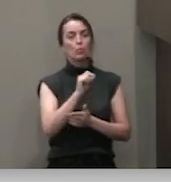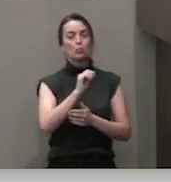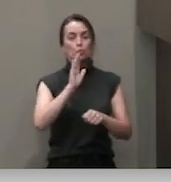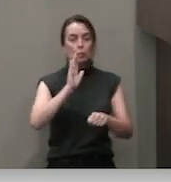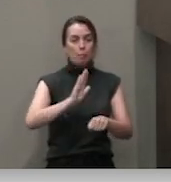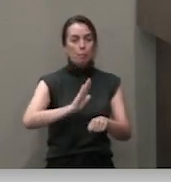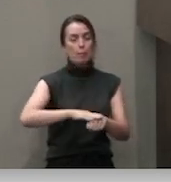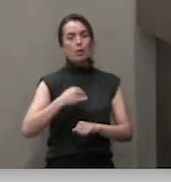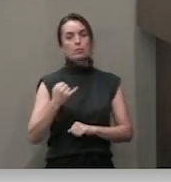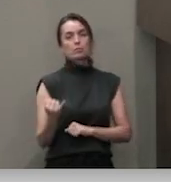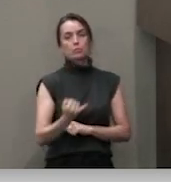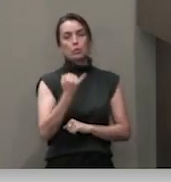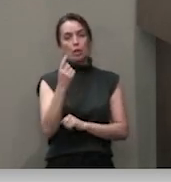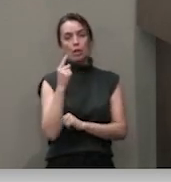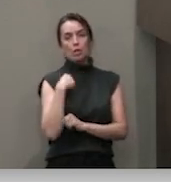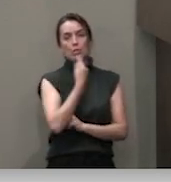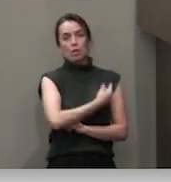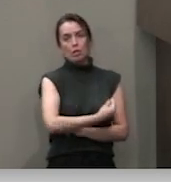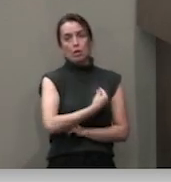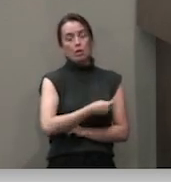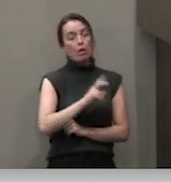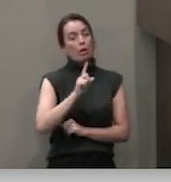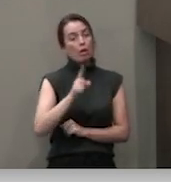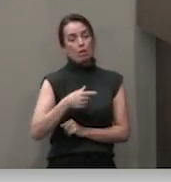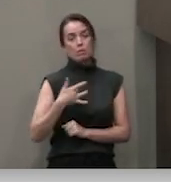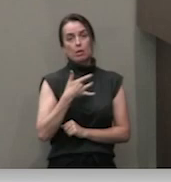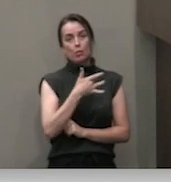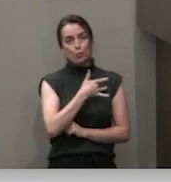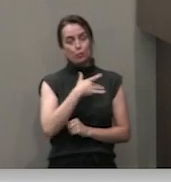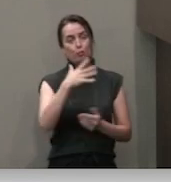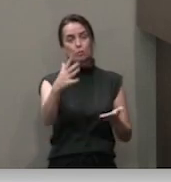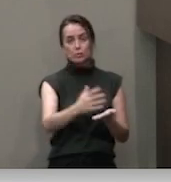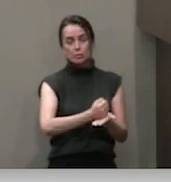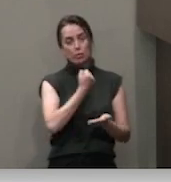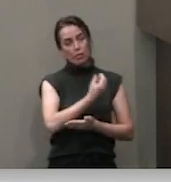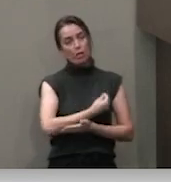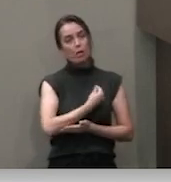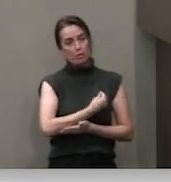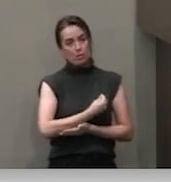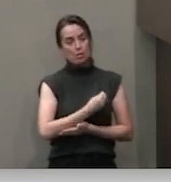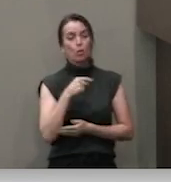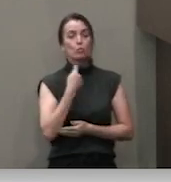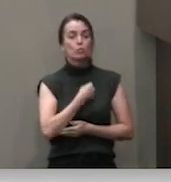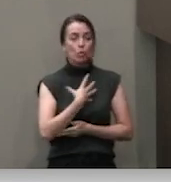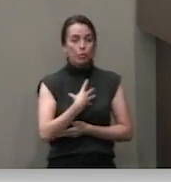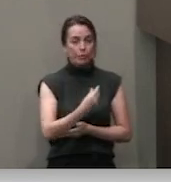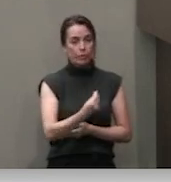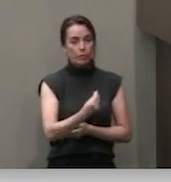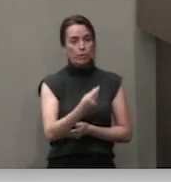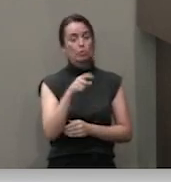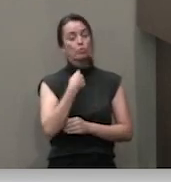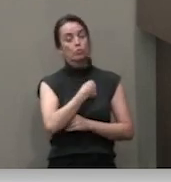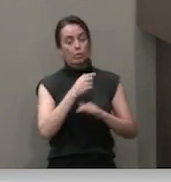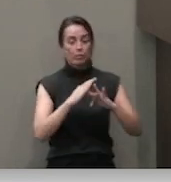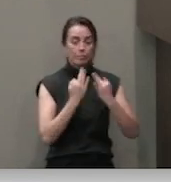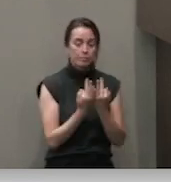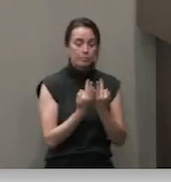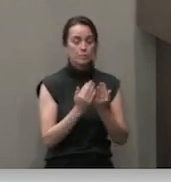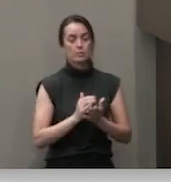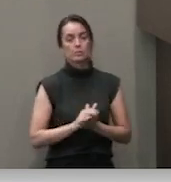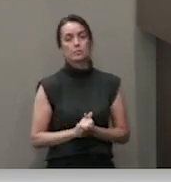precioso na nossa vida que é a nossa saúde salvar vidas os nossos filhos nossos